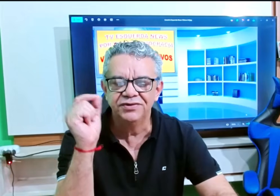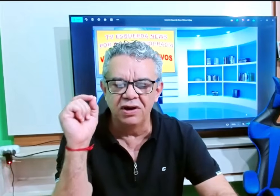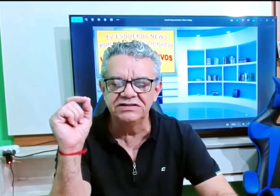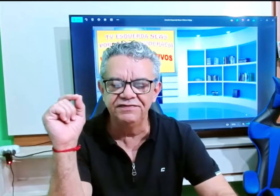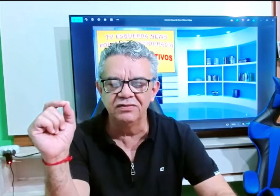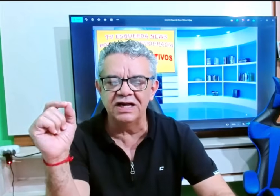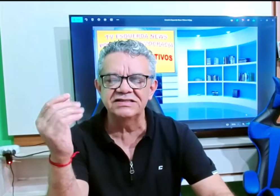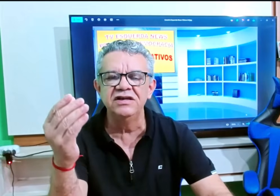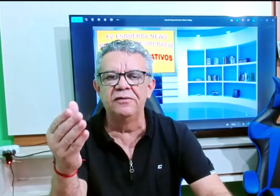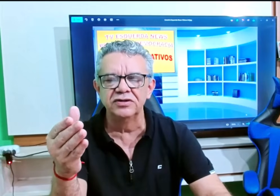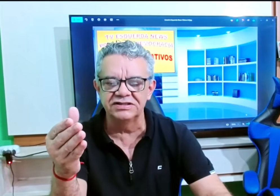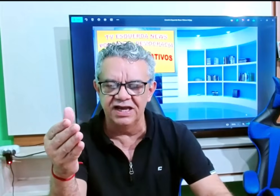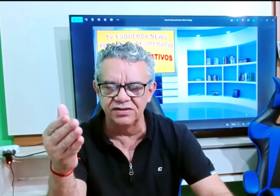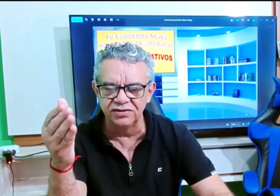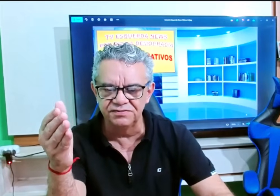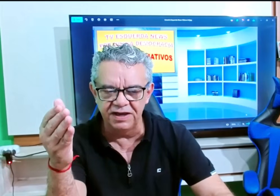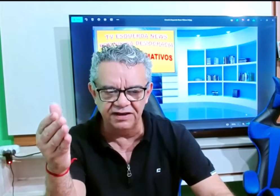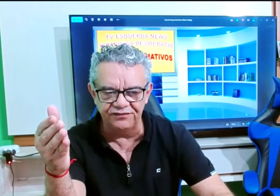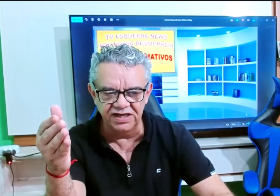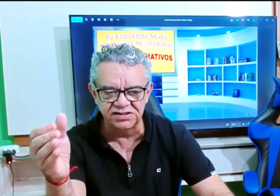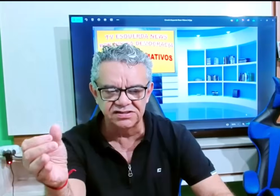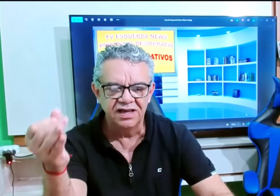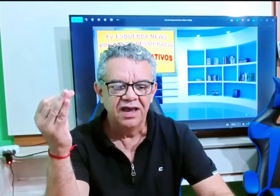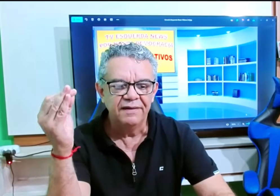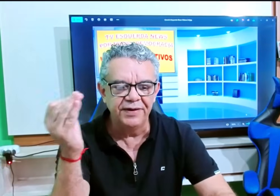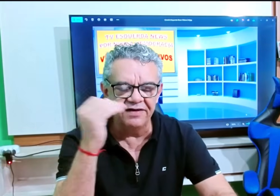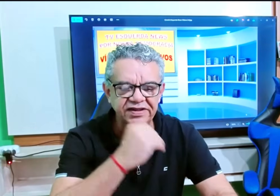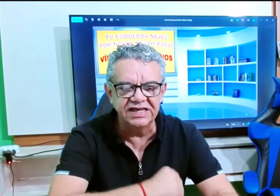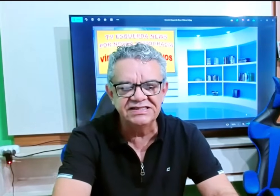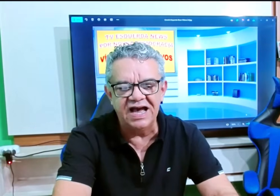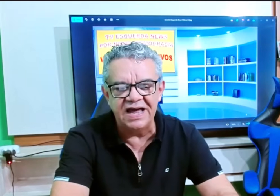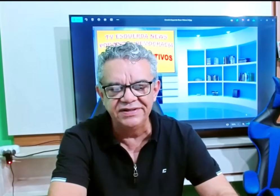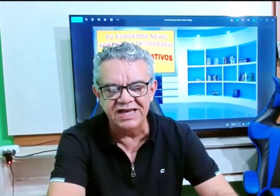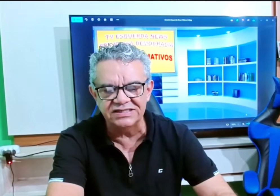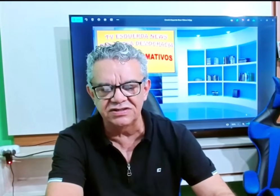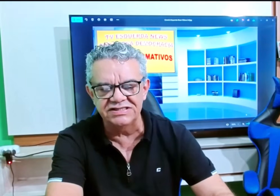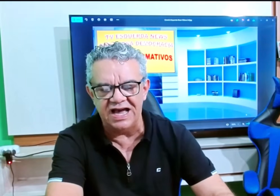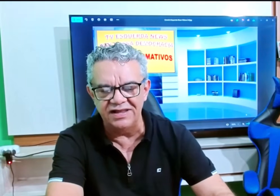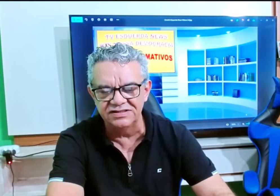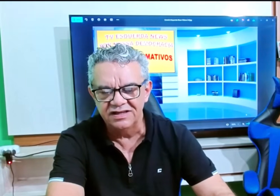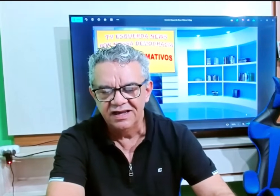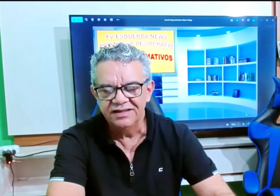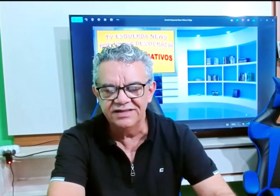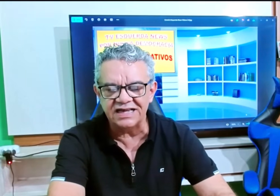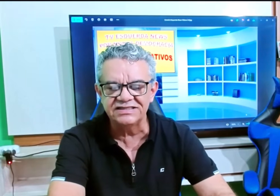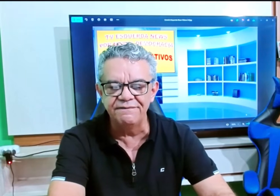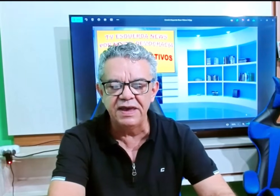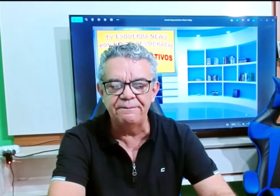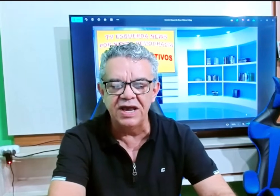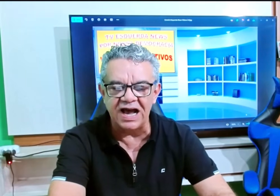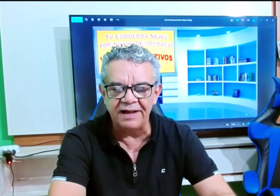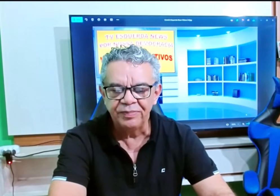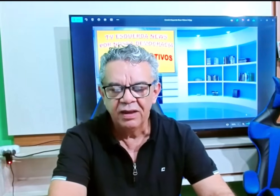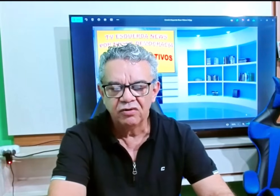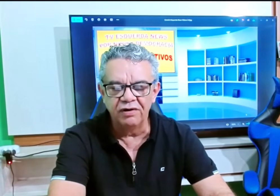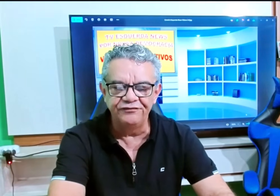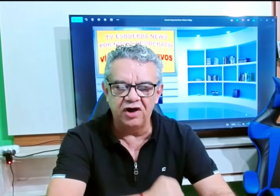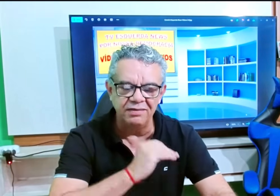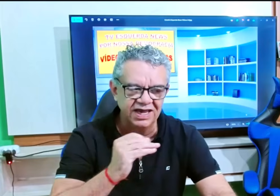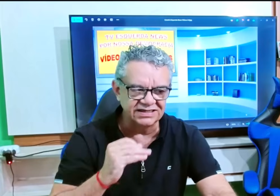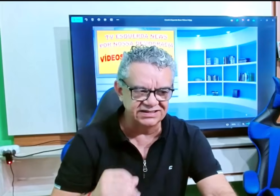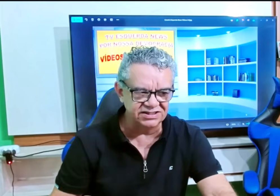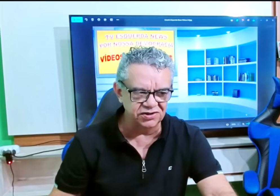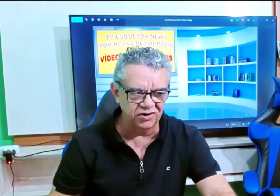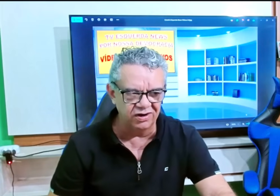até 2,5% dos benefícios previdenciários de associados da CBPA,